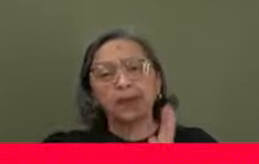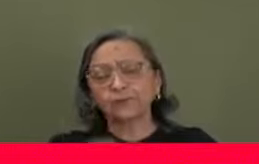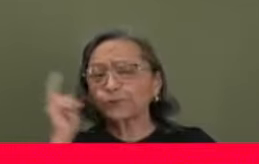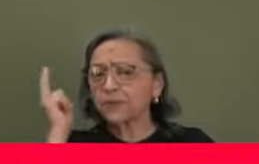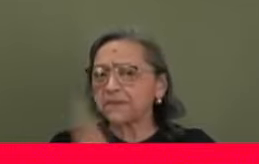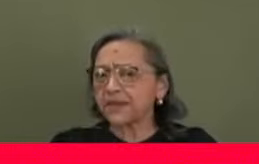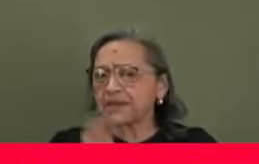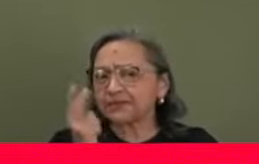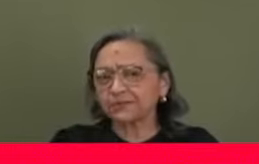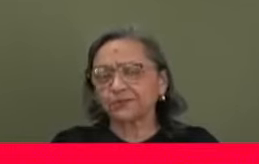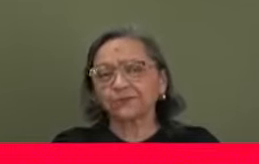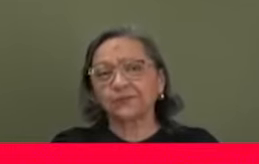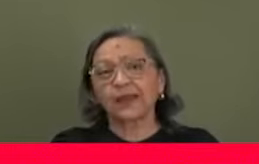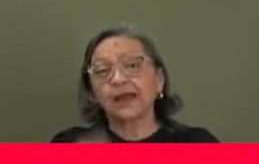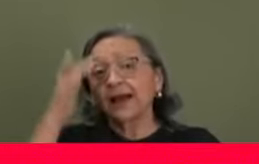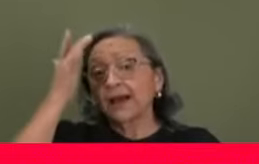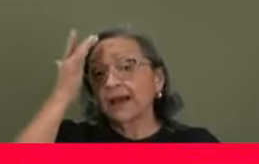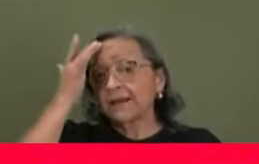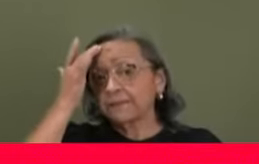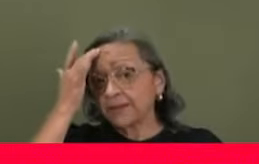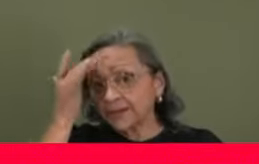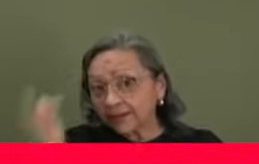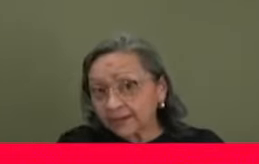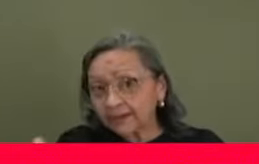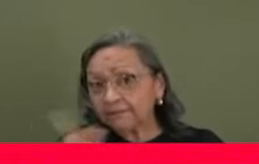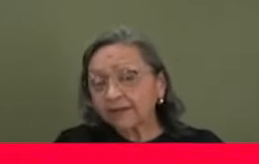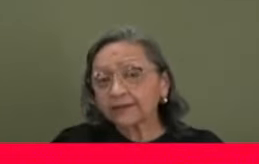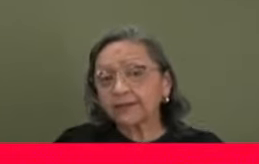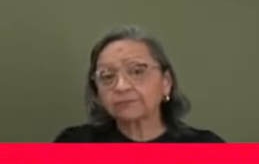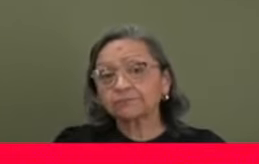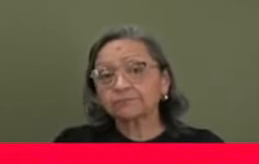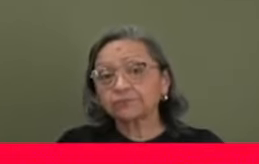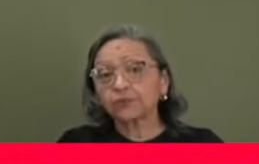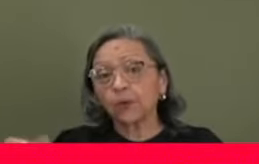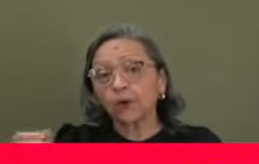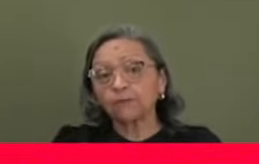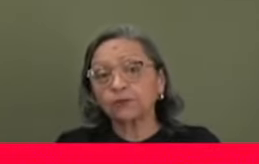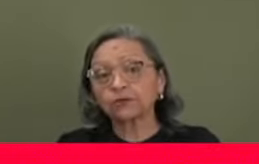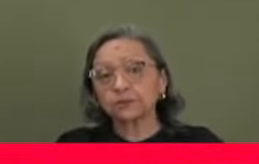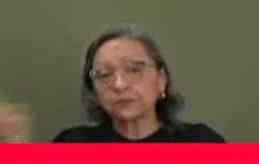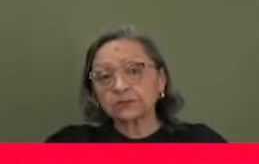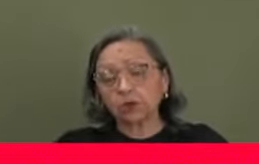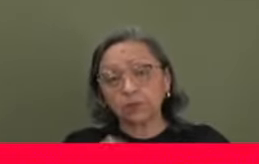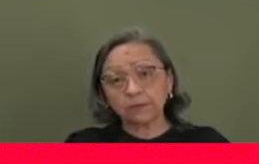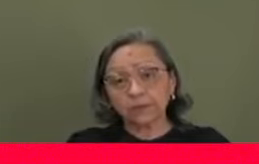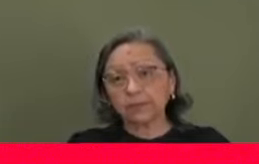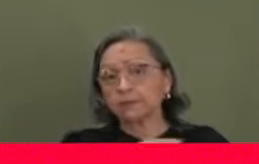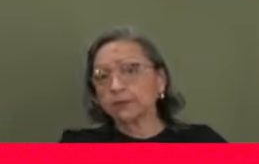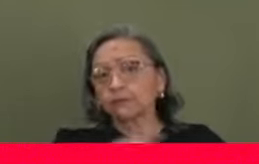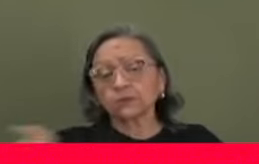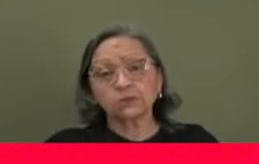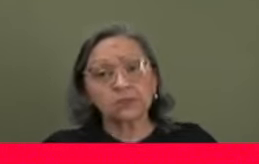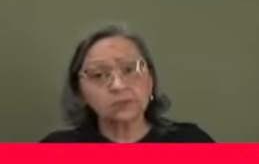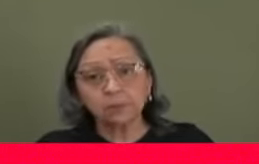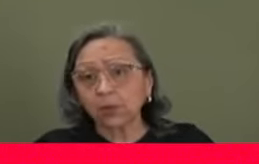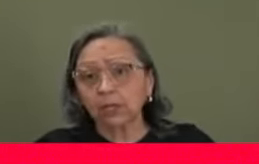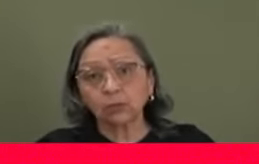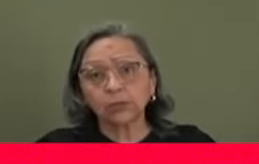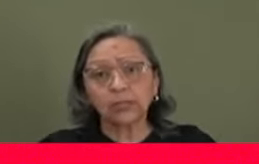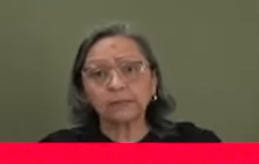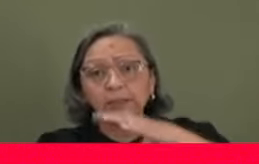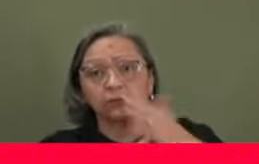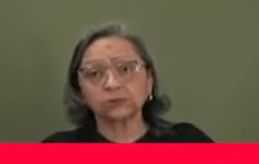mesmo amanhã sairá o mandado de prisão para mim para vossa excelência não tem